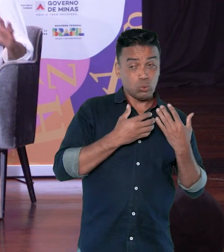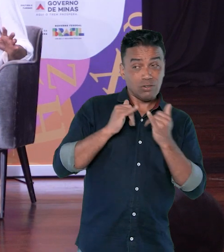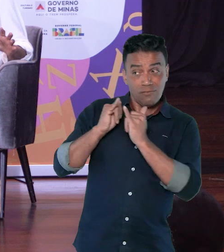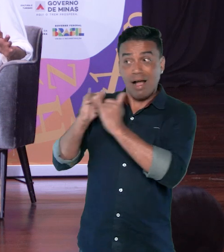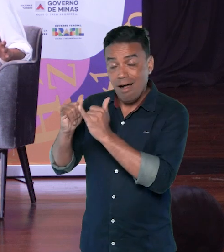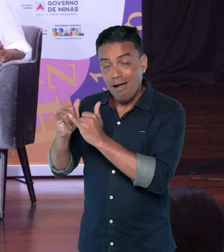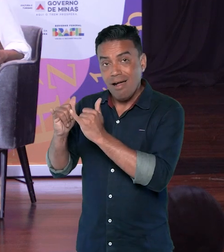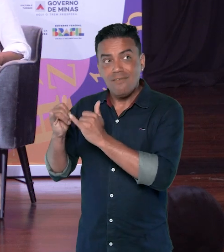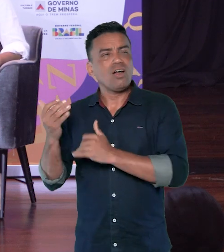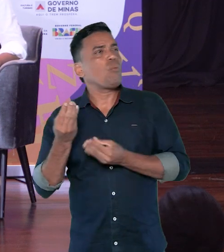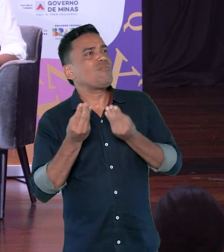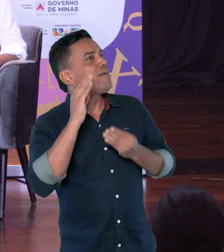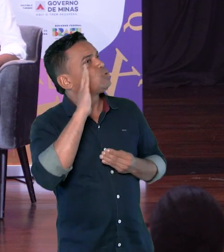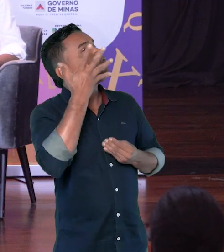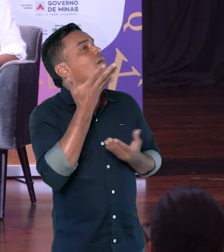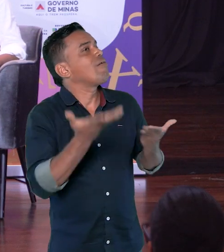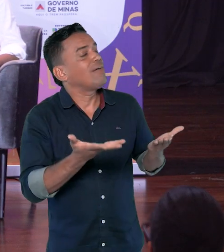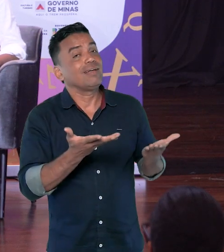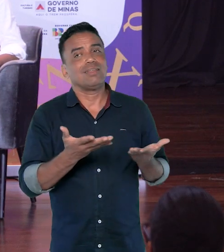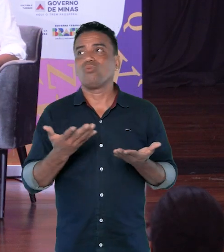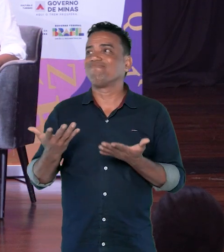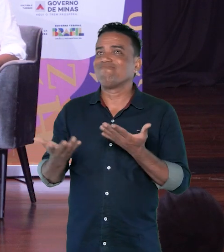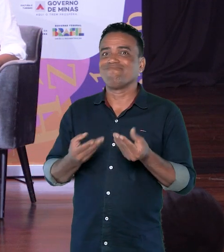resolver isso? É uma coisa muito...